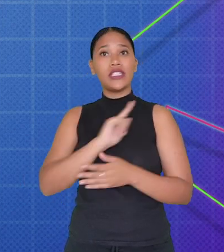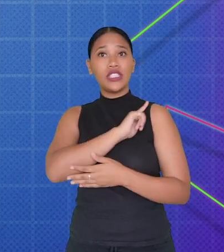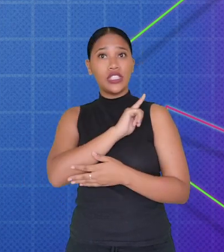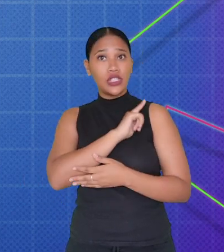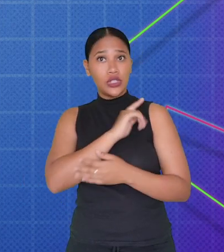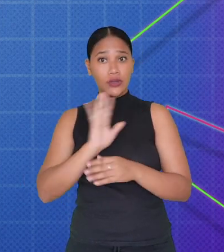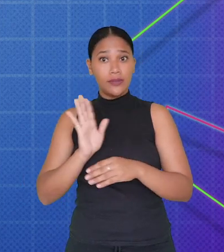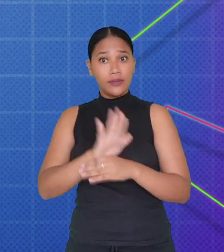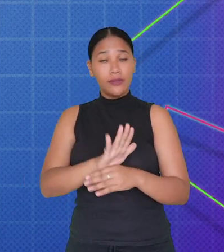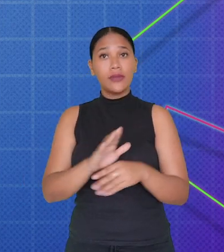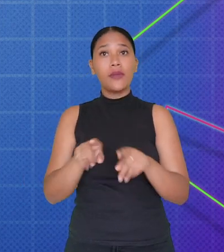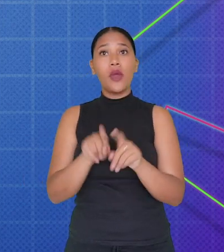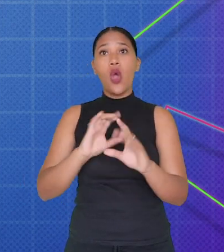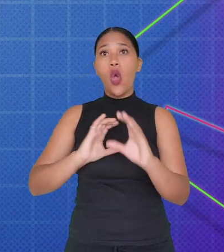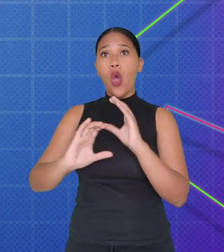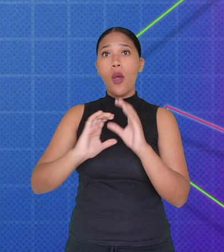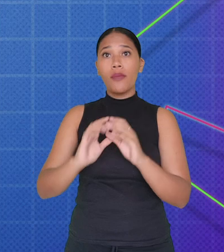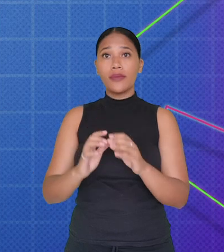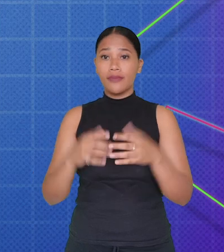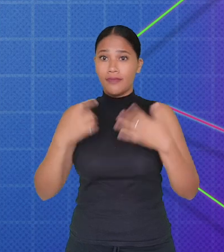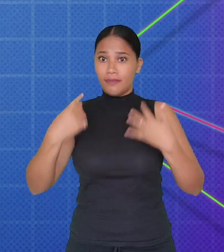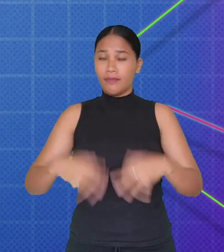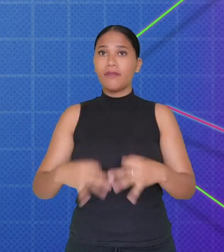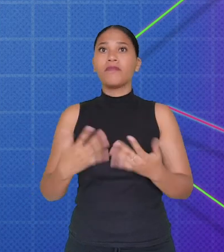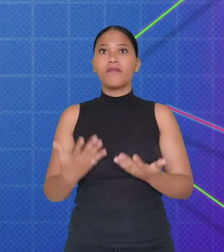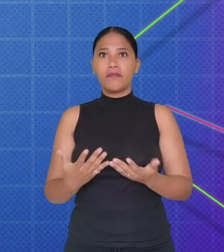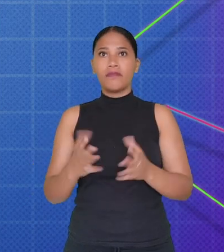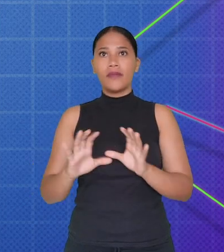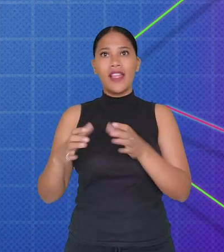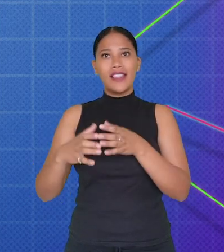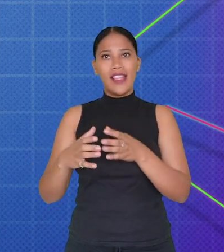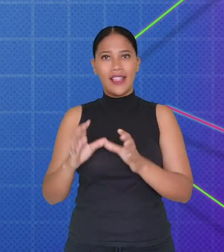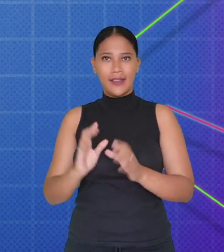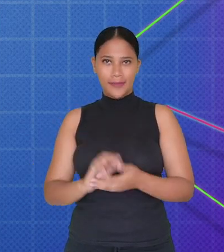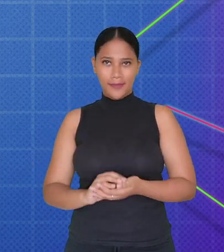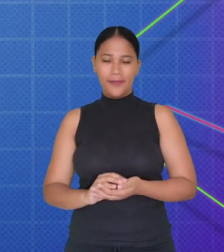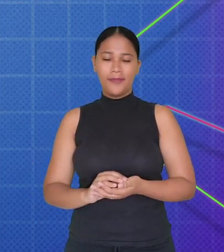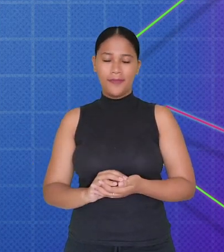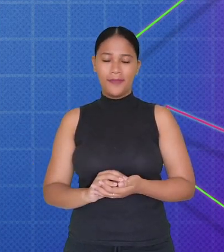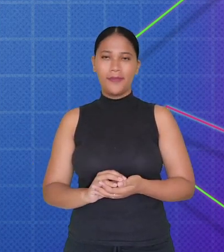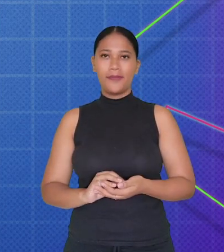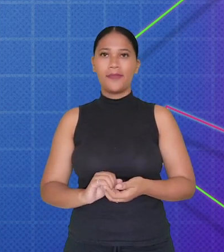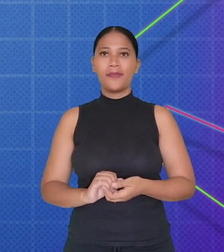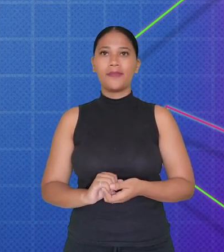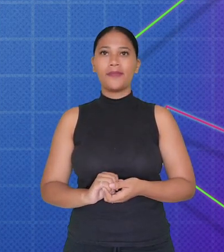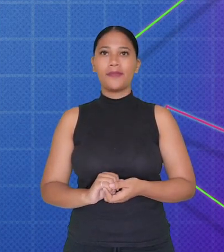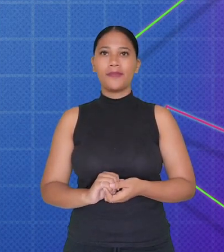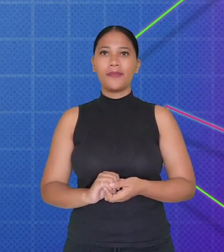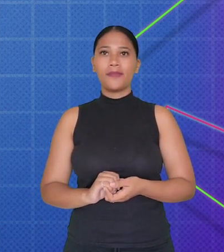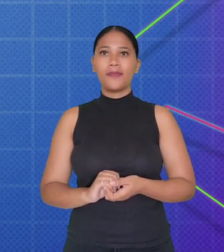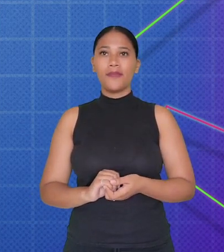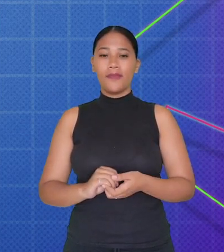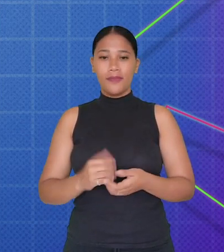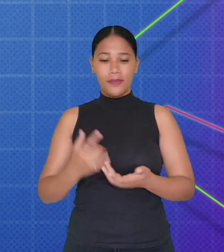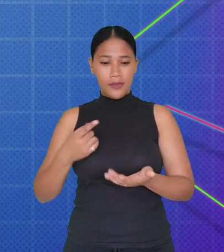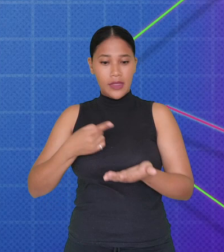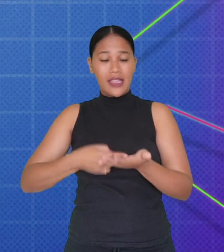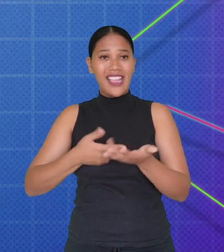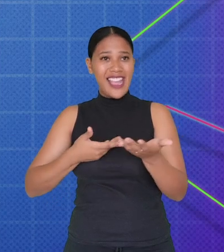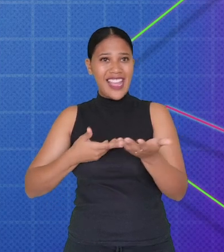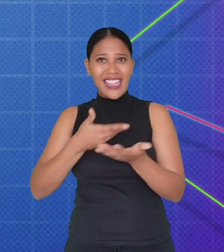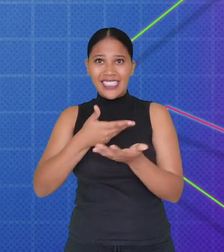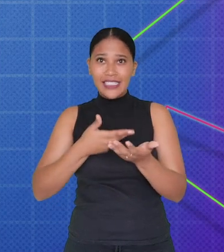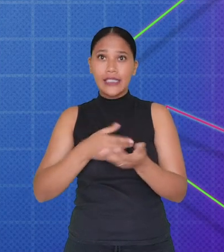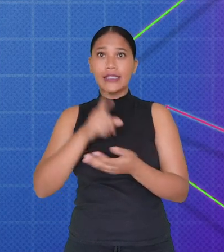do gestor para ajudar a equipe e uma comunicação efetiva entre os membros da equipe integração